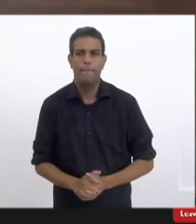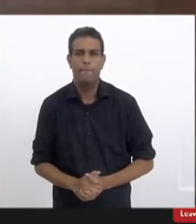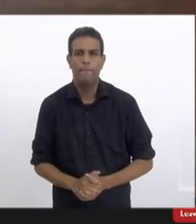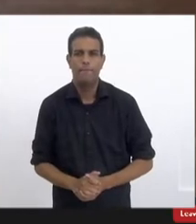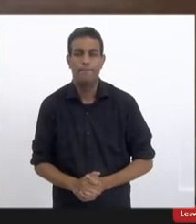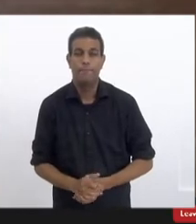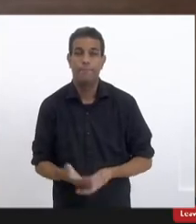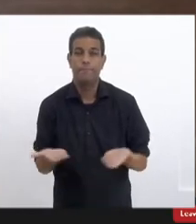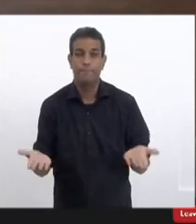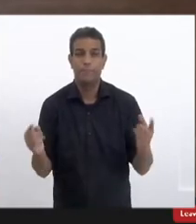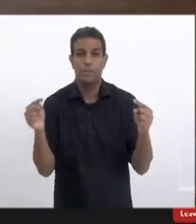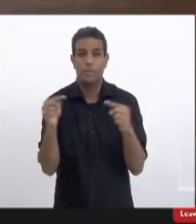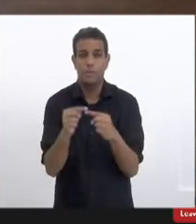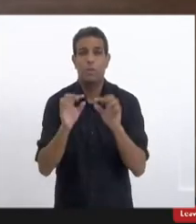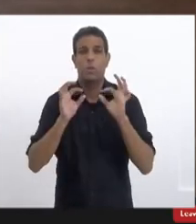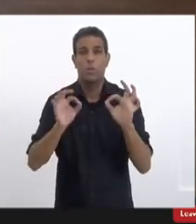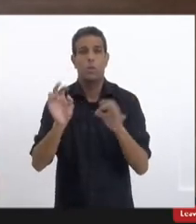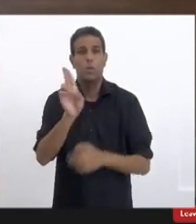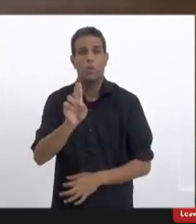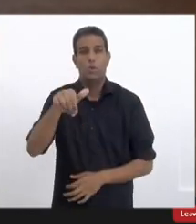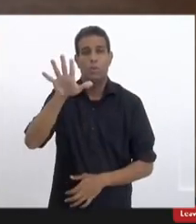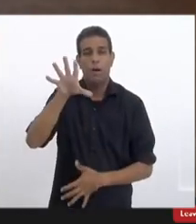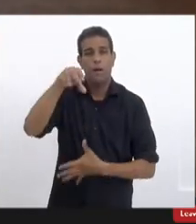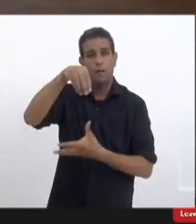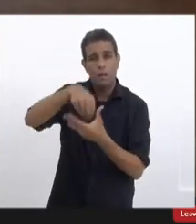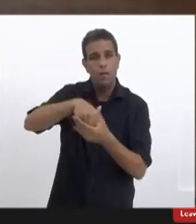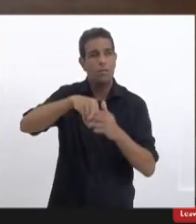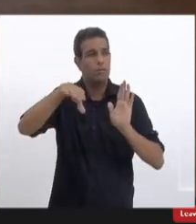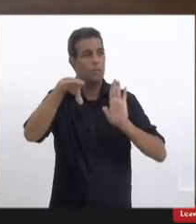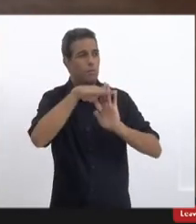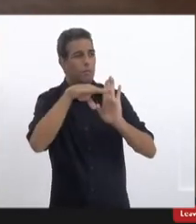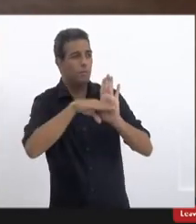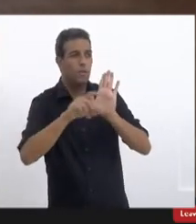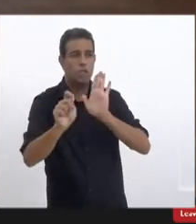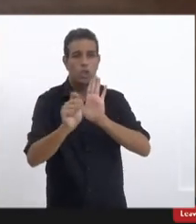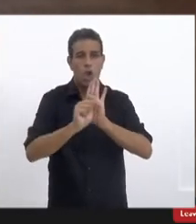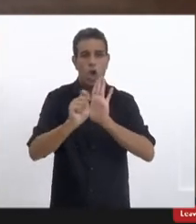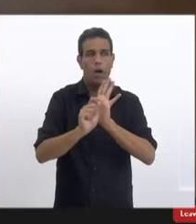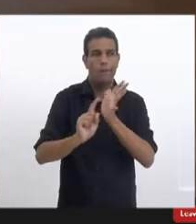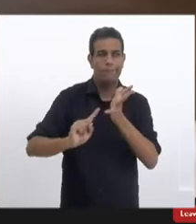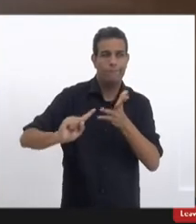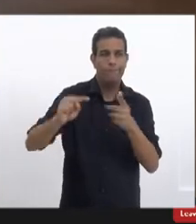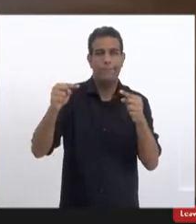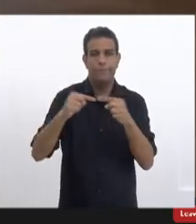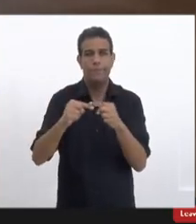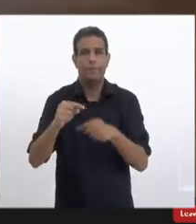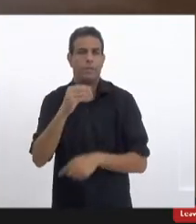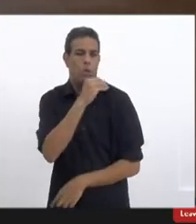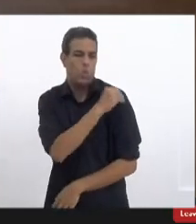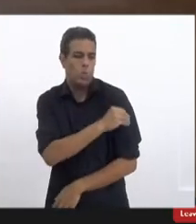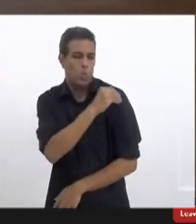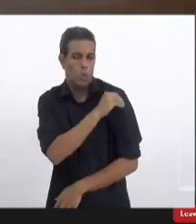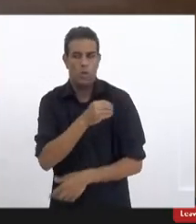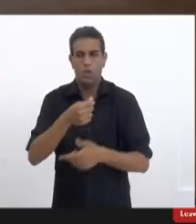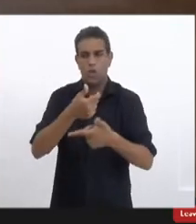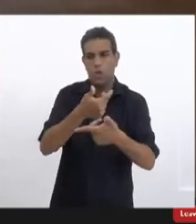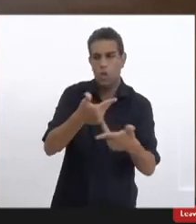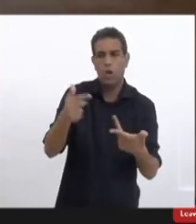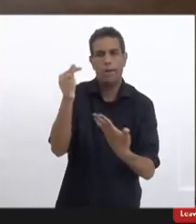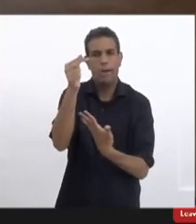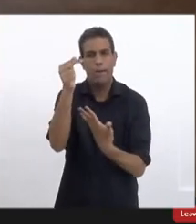Portanto, essa questão também do uso abusivo de drogas, né, do álcool, de outras drogas ilícitas,